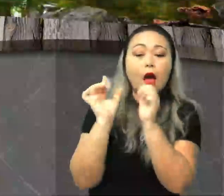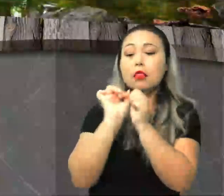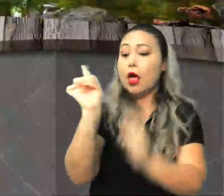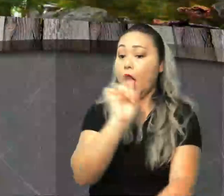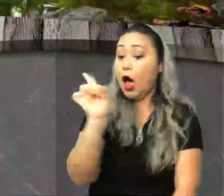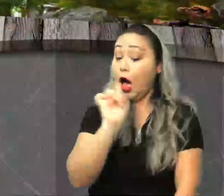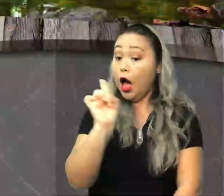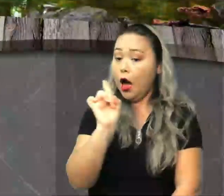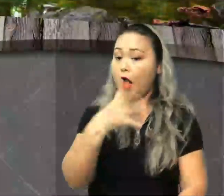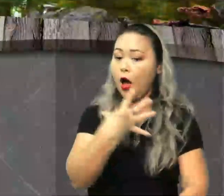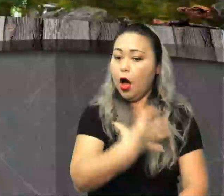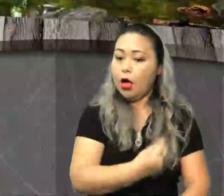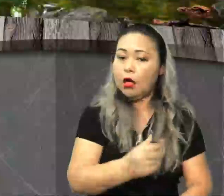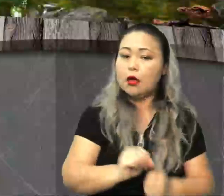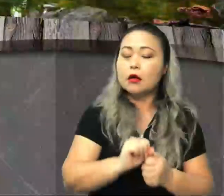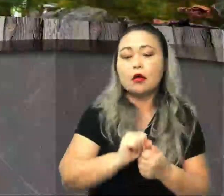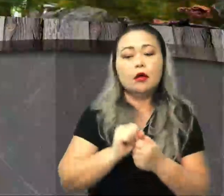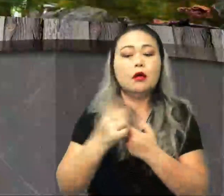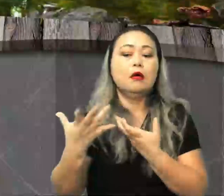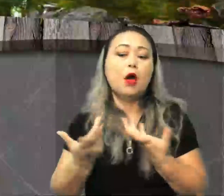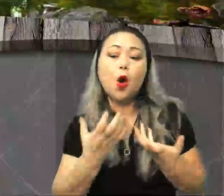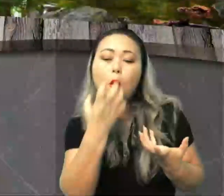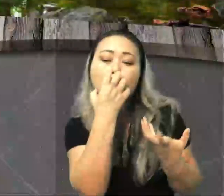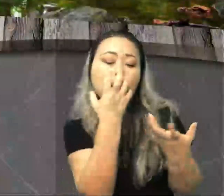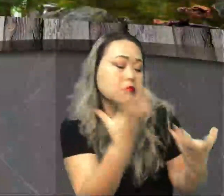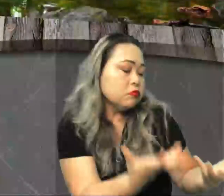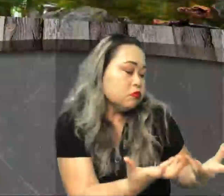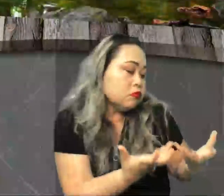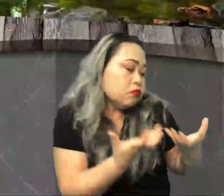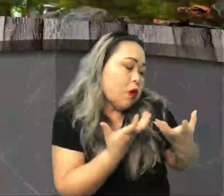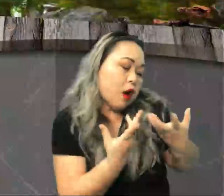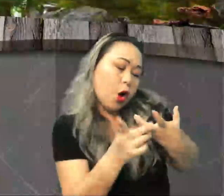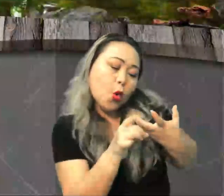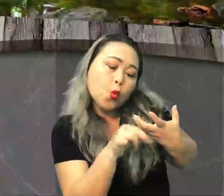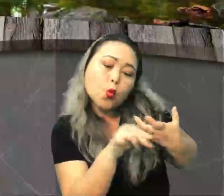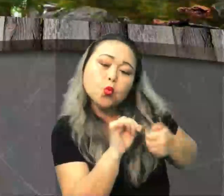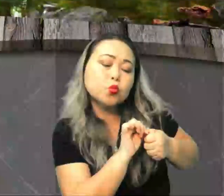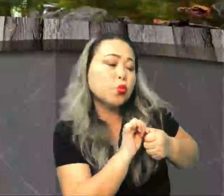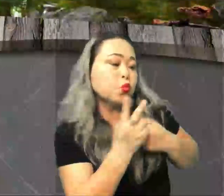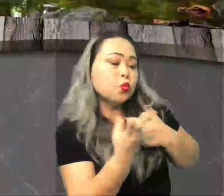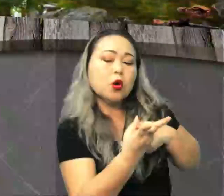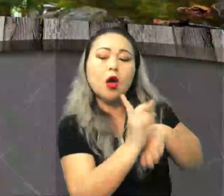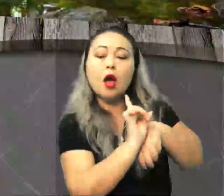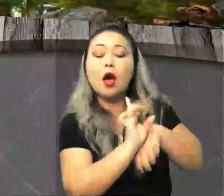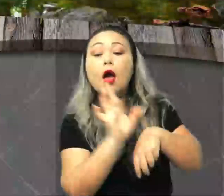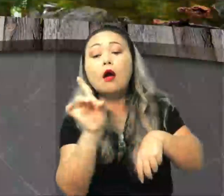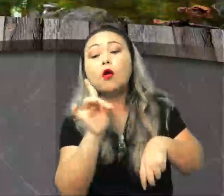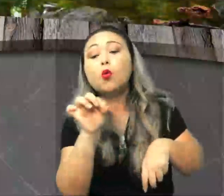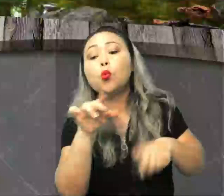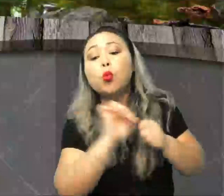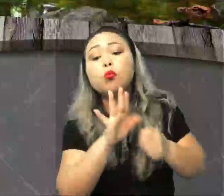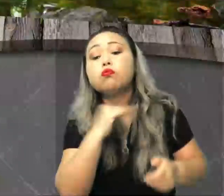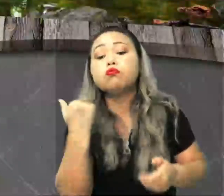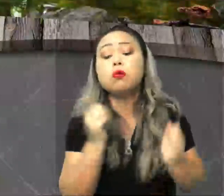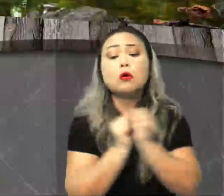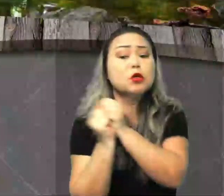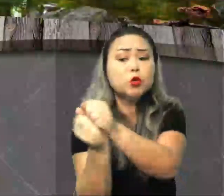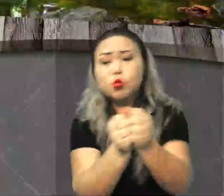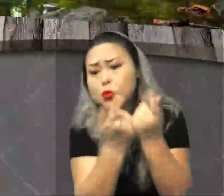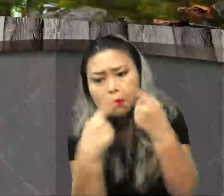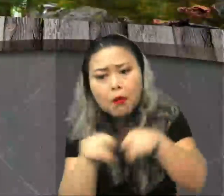mamíferos, tá? Eles se apegam, o cão, por exemplo, se apega muito ao seu dono, é capaz de o dono morrer e ele caminhar